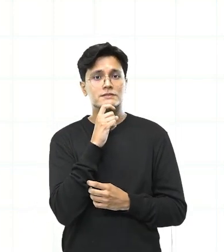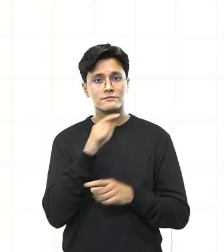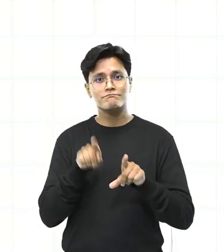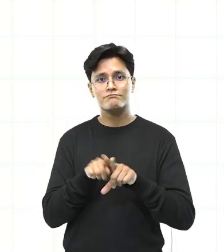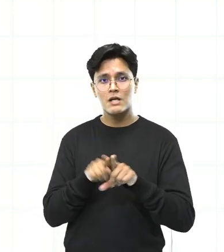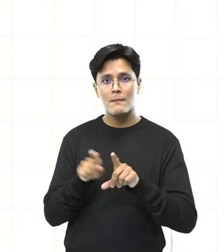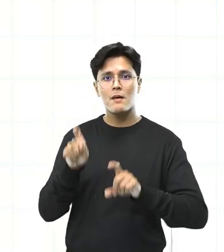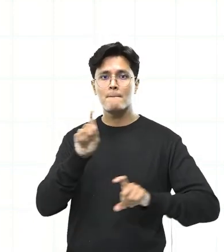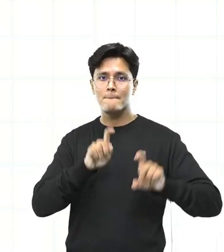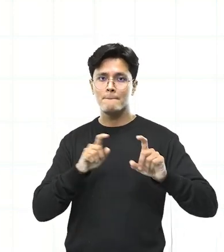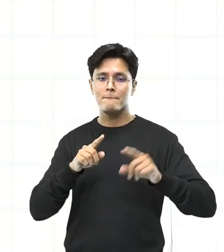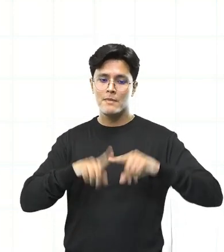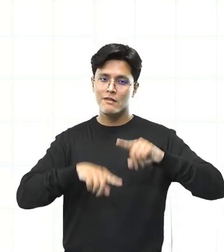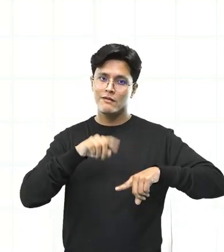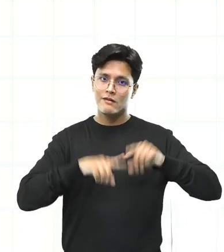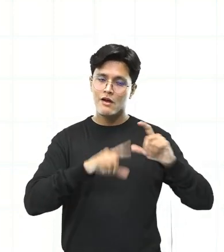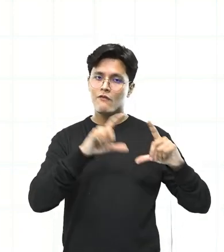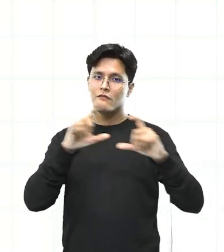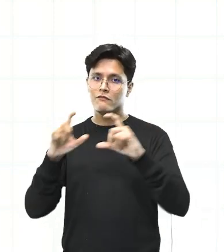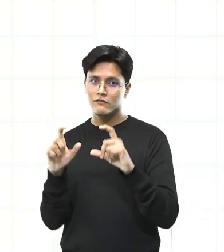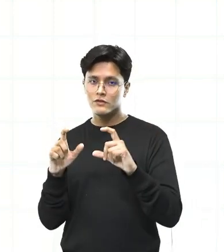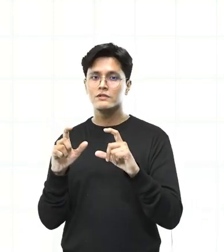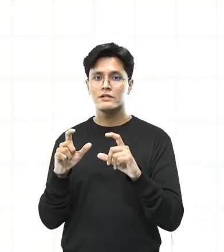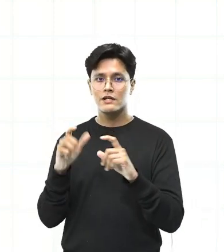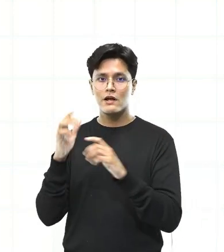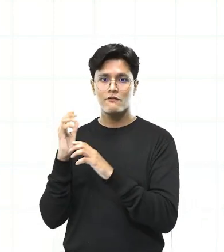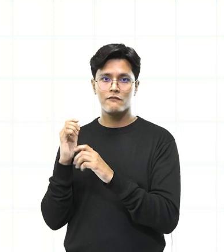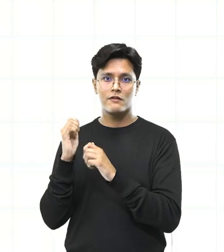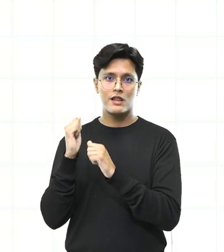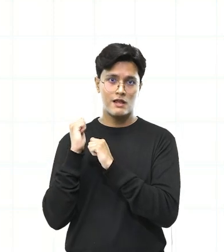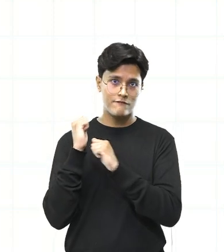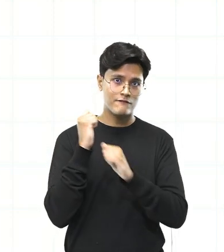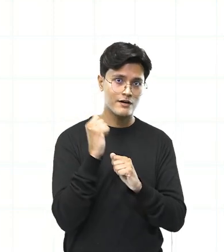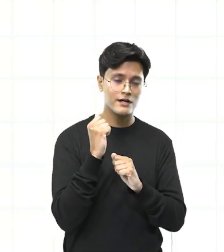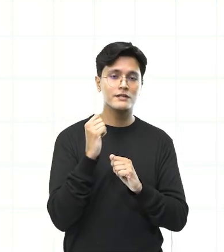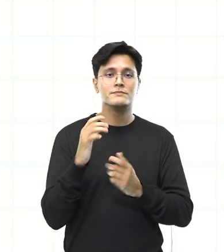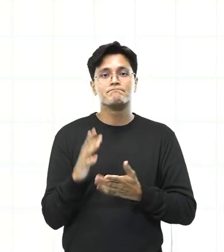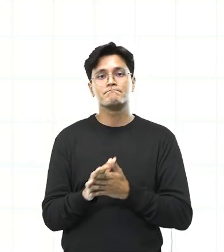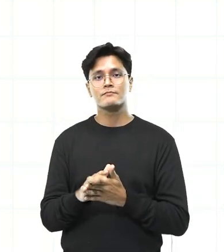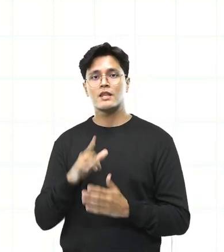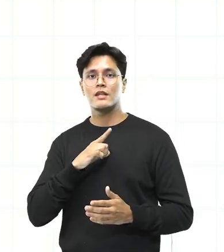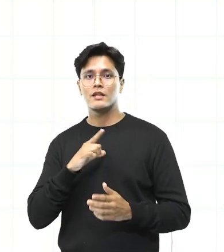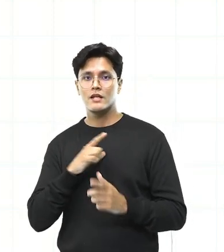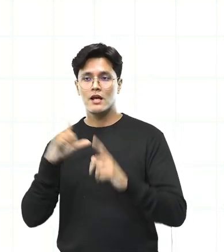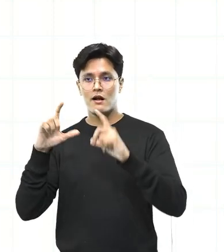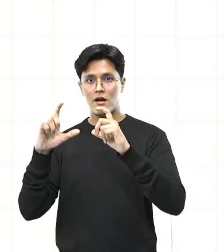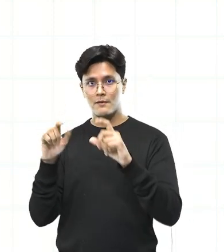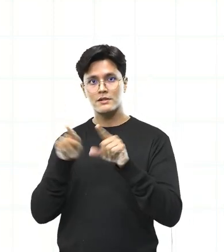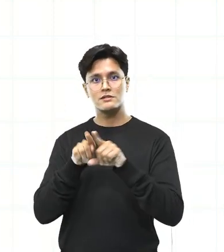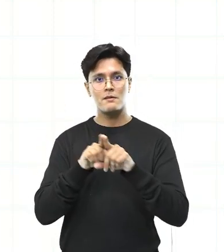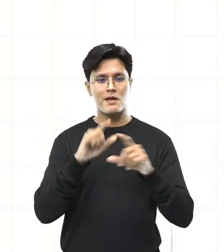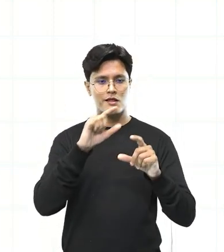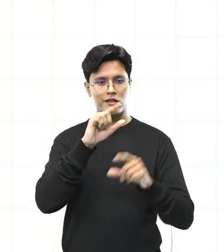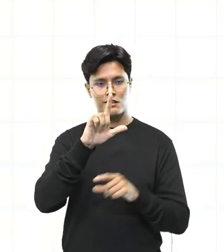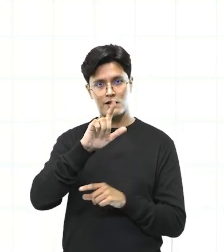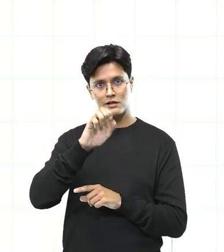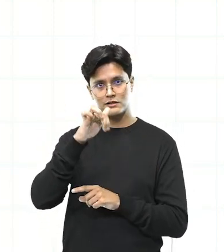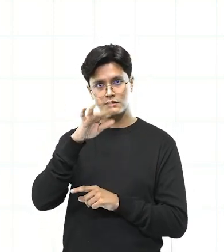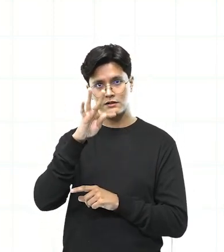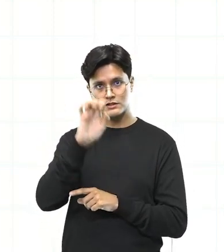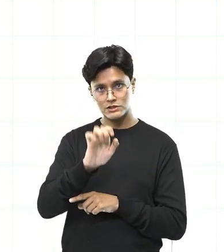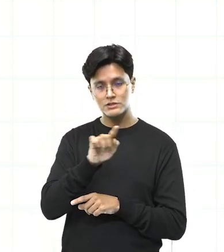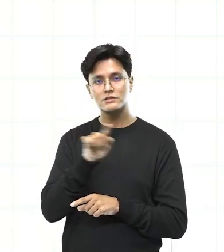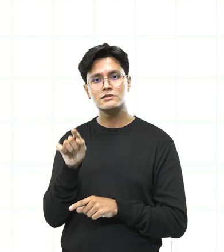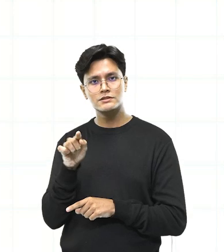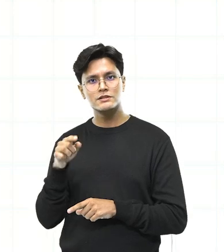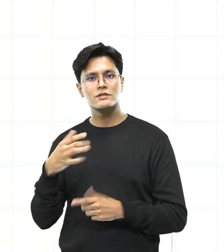equipamento fotográfico, composto por câmera e lente extras, mas o esforço valeu a pena. Me senti